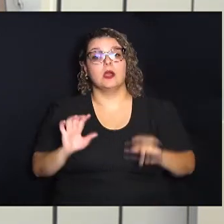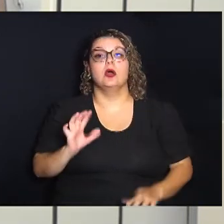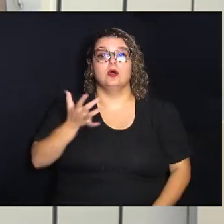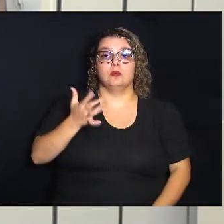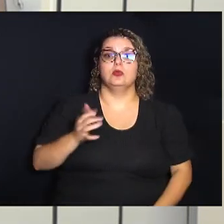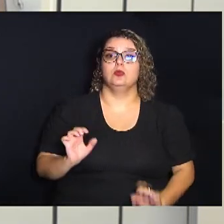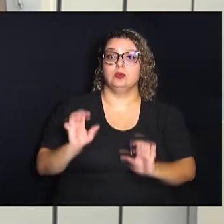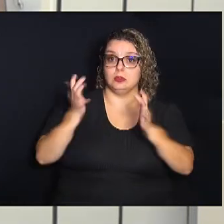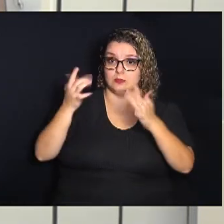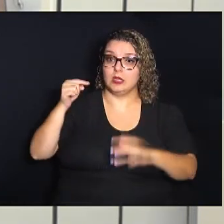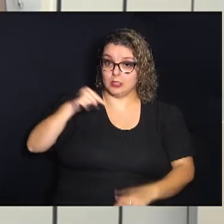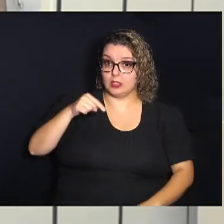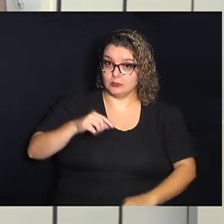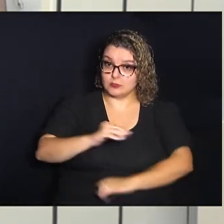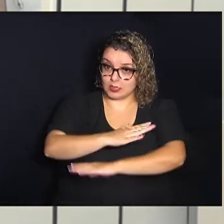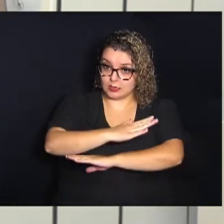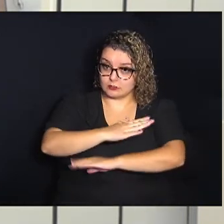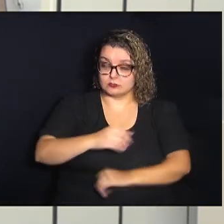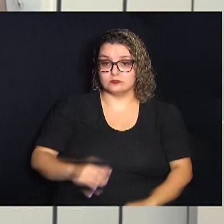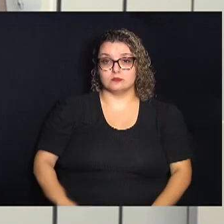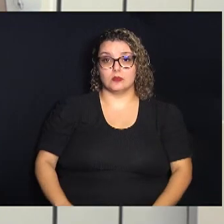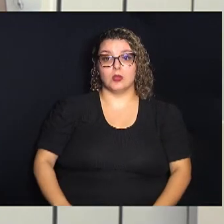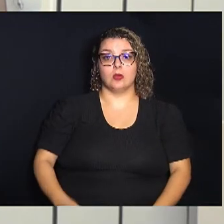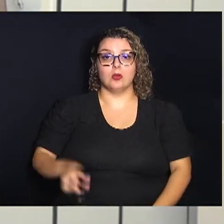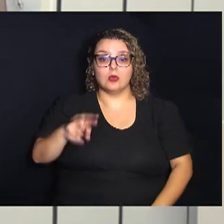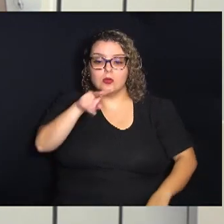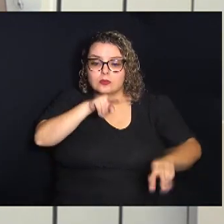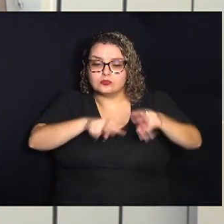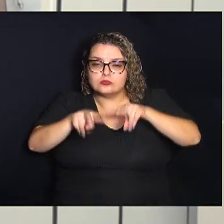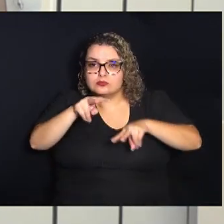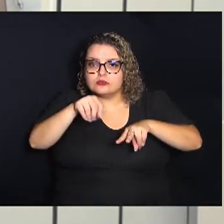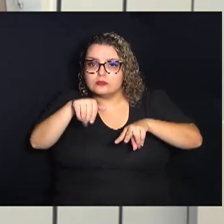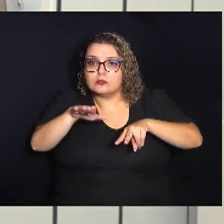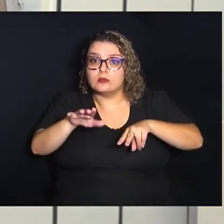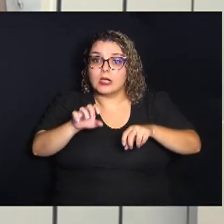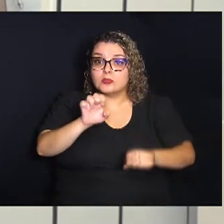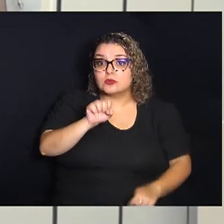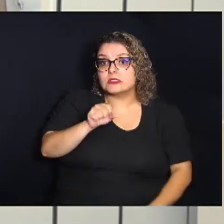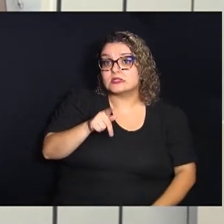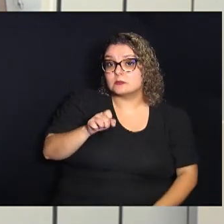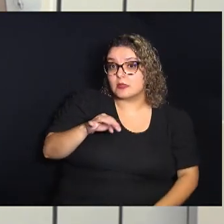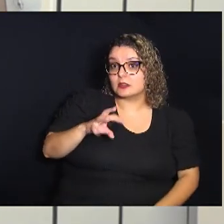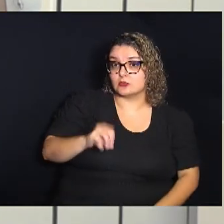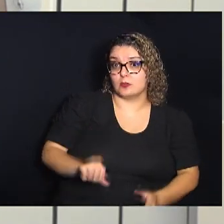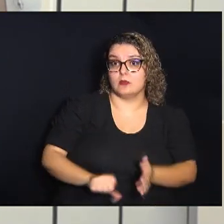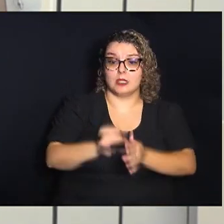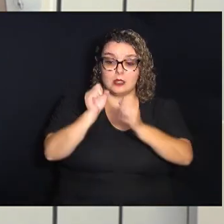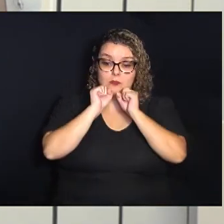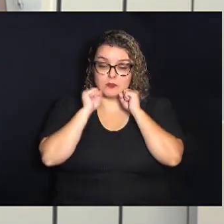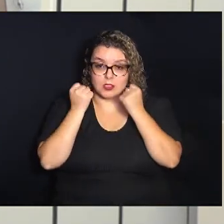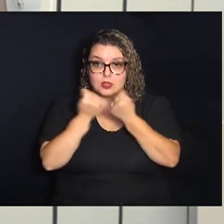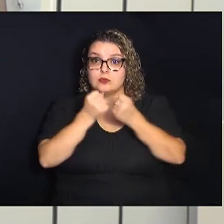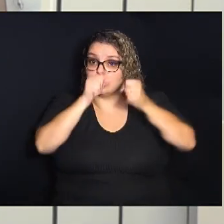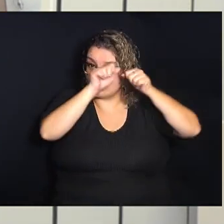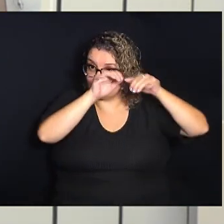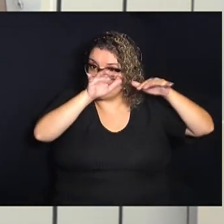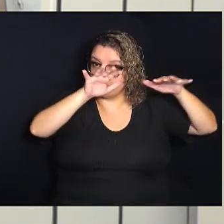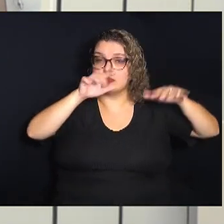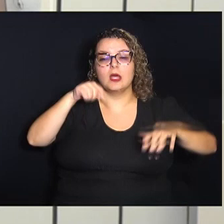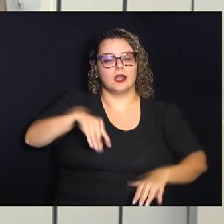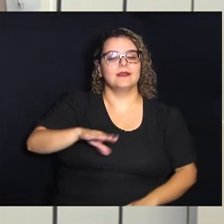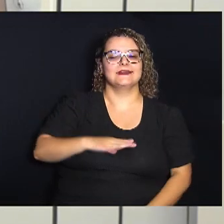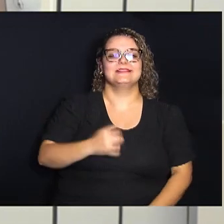o evento aqui no plenário Um Olhar Além do Espectro, o primeiro simpósio de autismo em